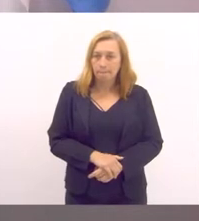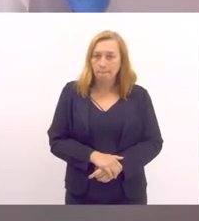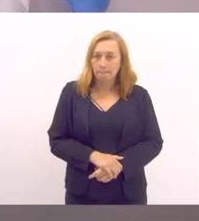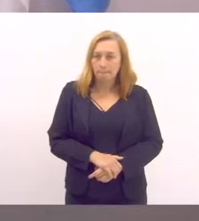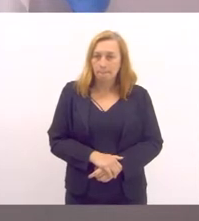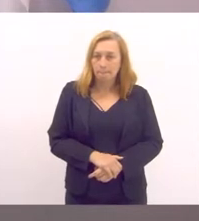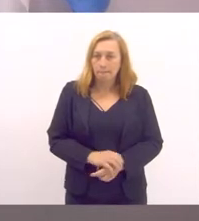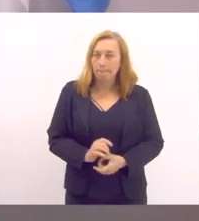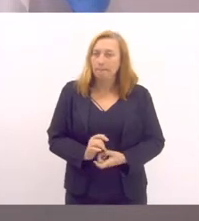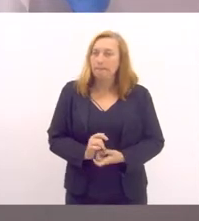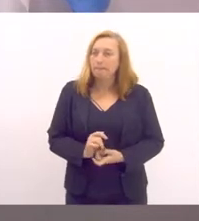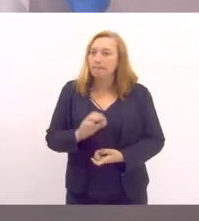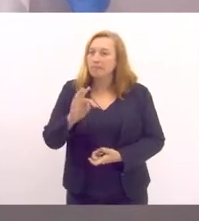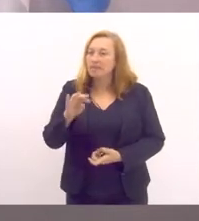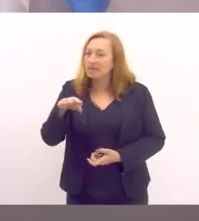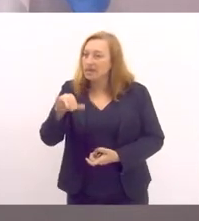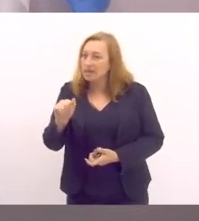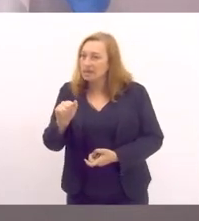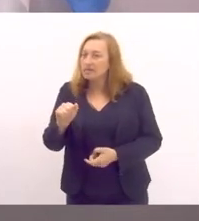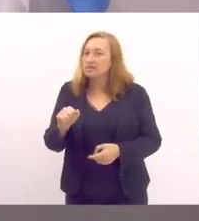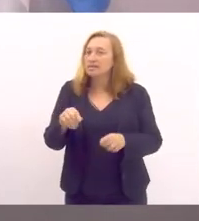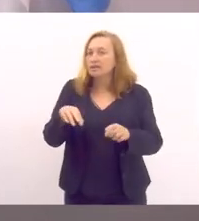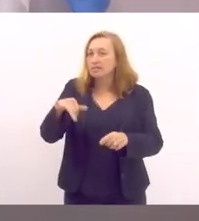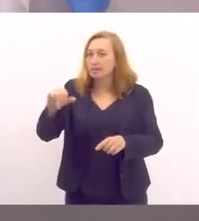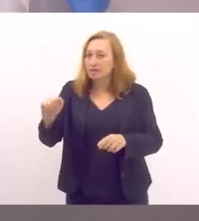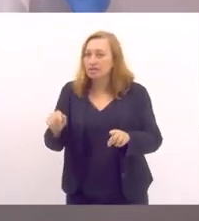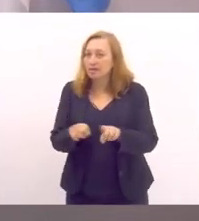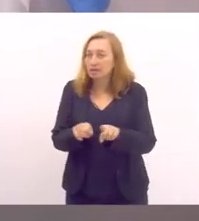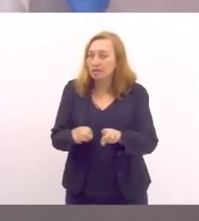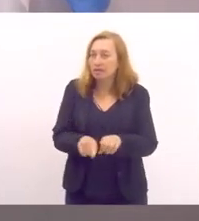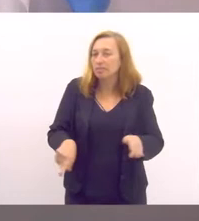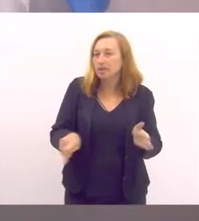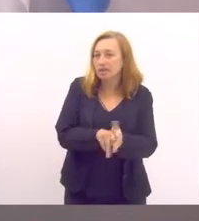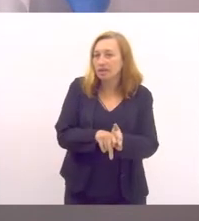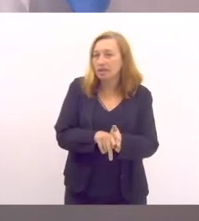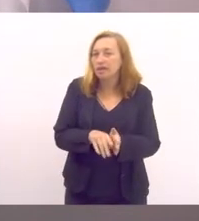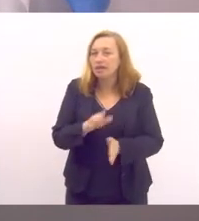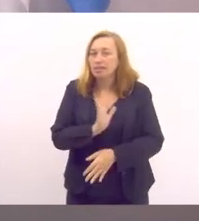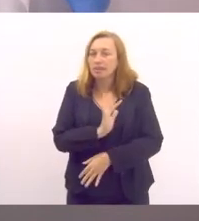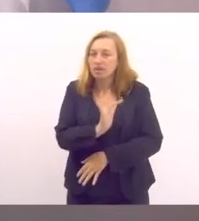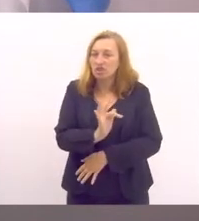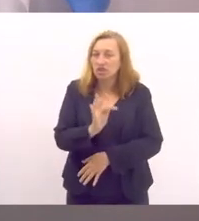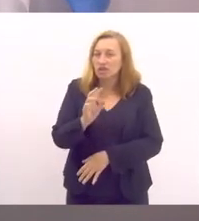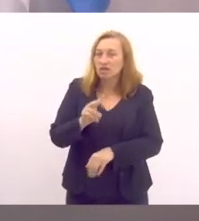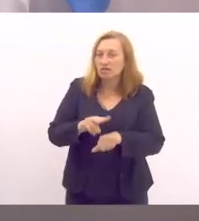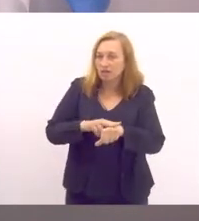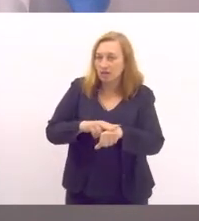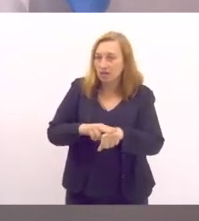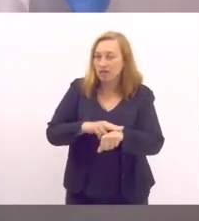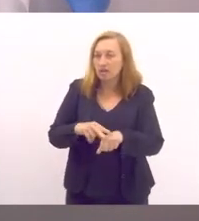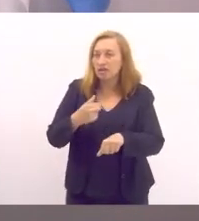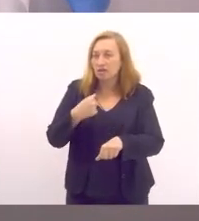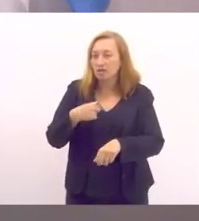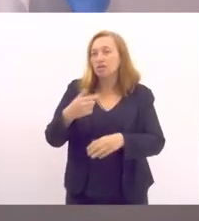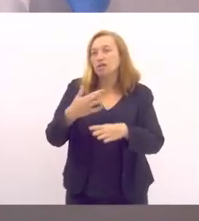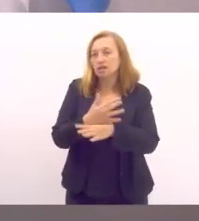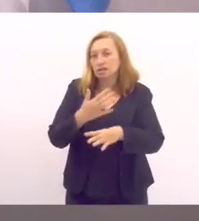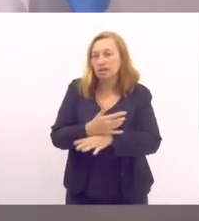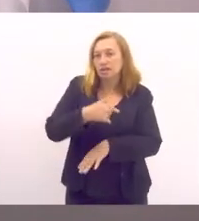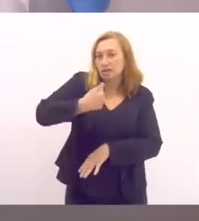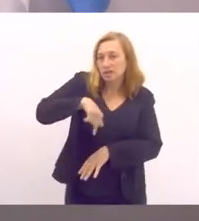Assim como a Thaísa falou, a Miriam, eu também faço parte da Baixada Verde. Sou da cidade de Queimados e